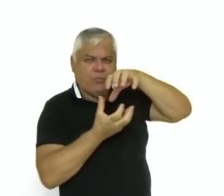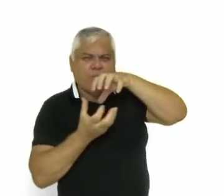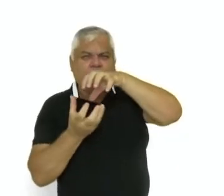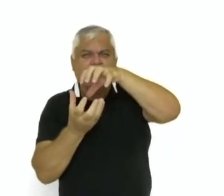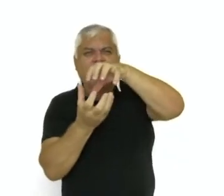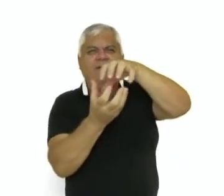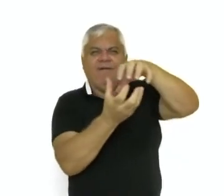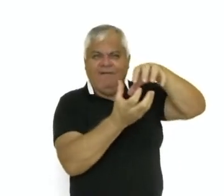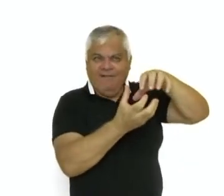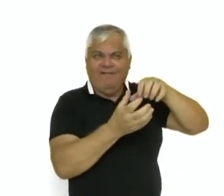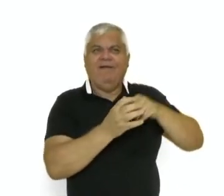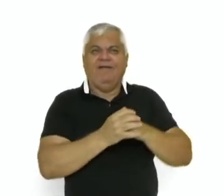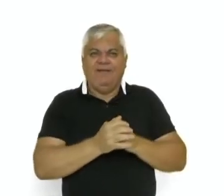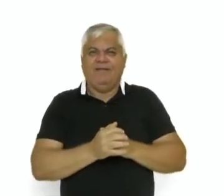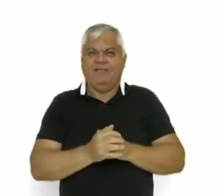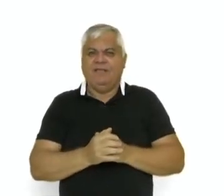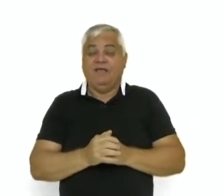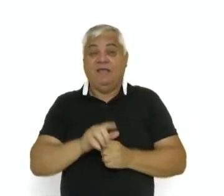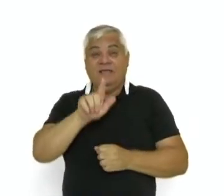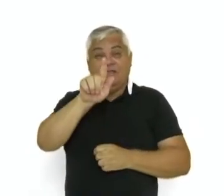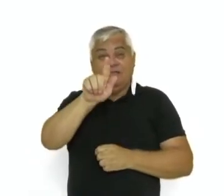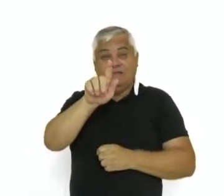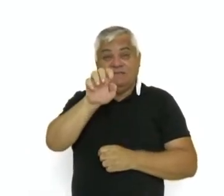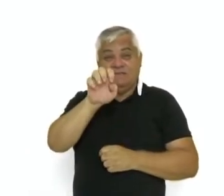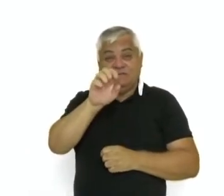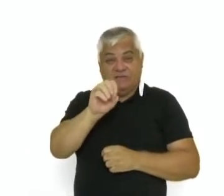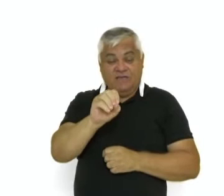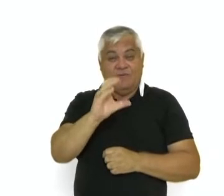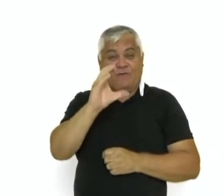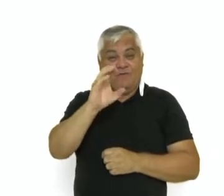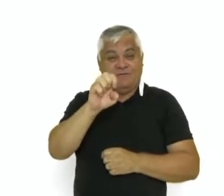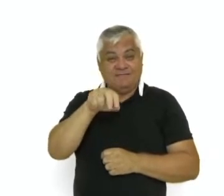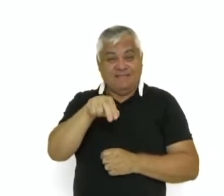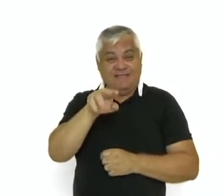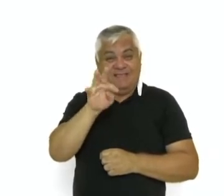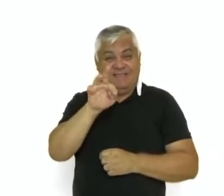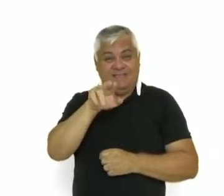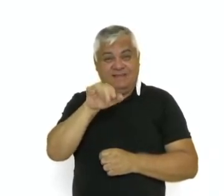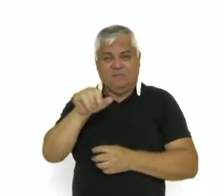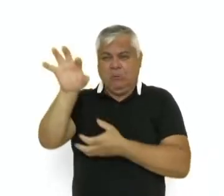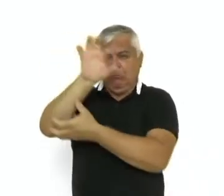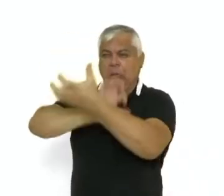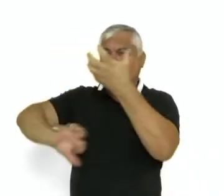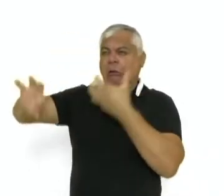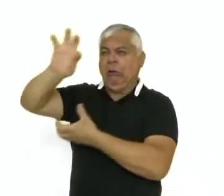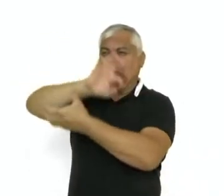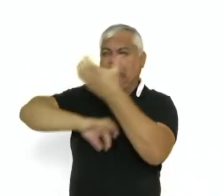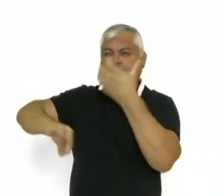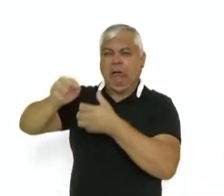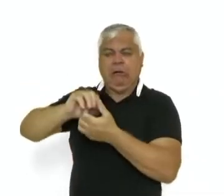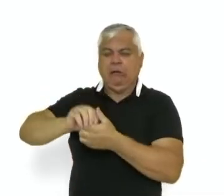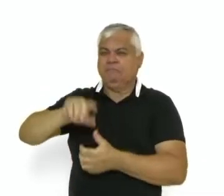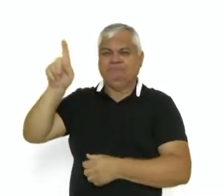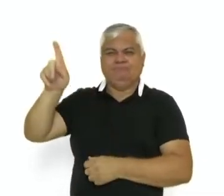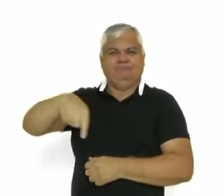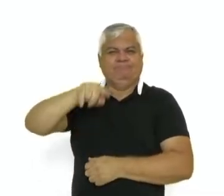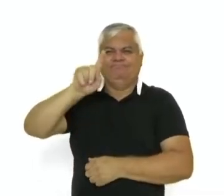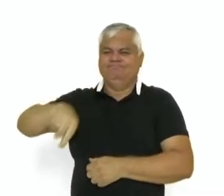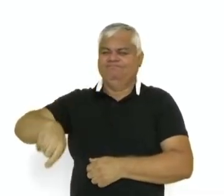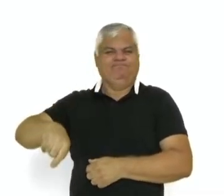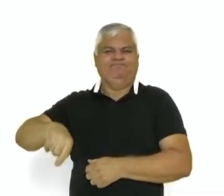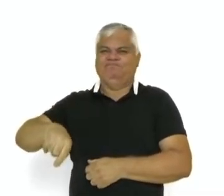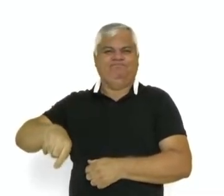do heliocentrismo, e o geocentrismo veio aqui, né? E acabou não tendo muito certo, porque veja que é um modelo